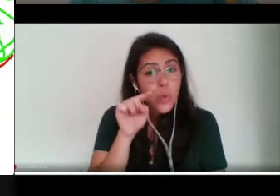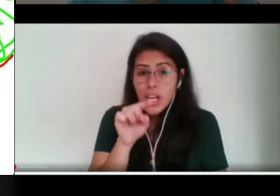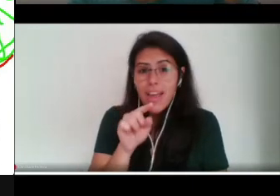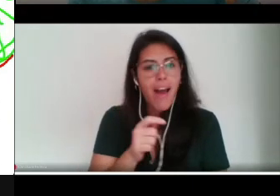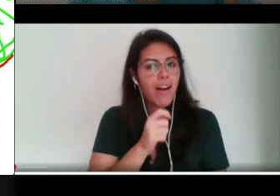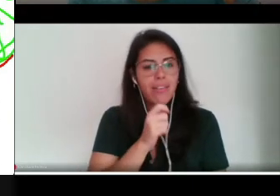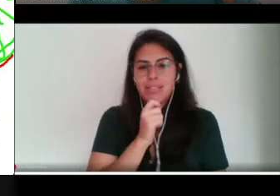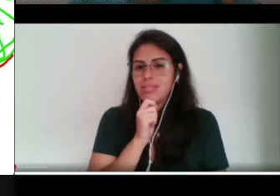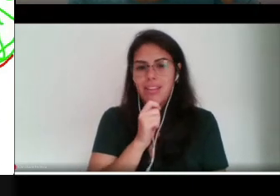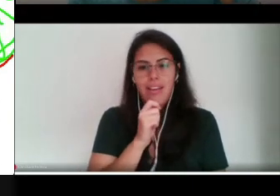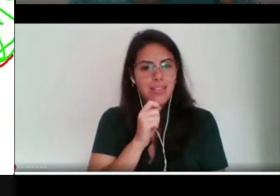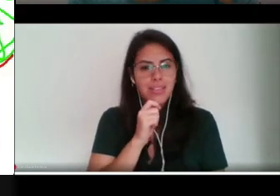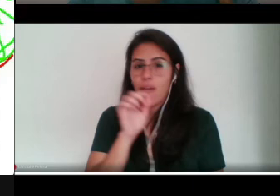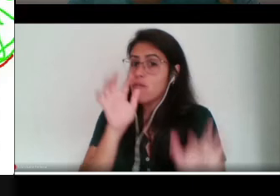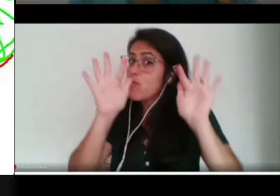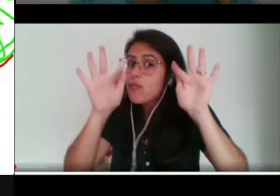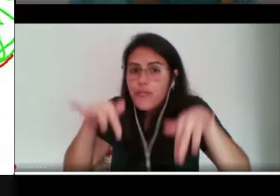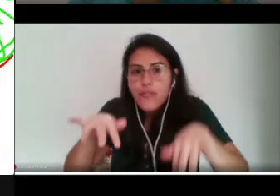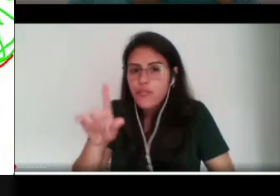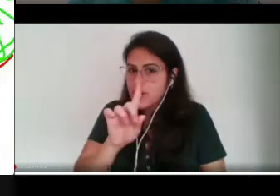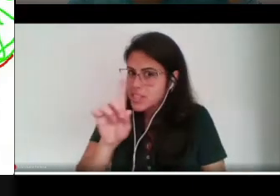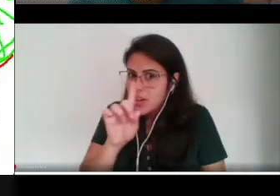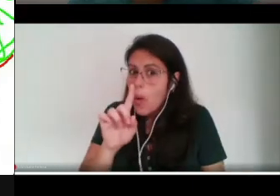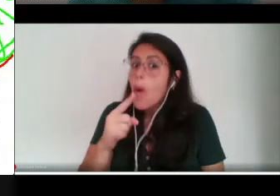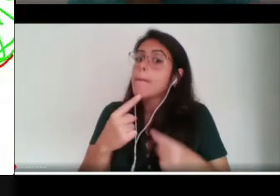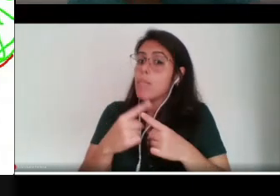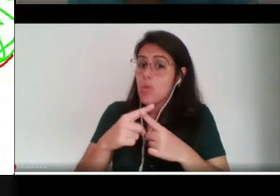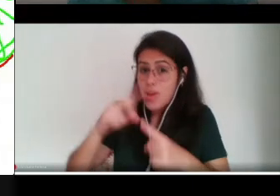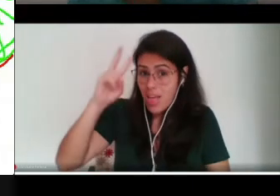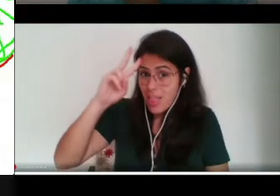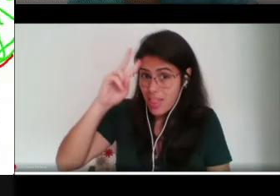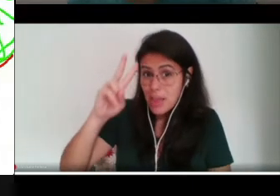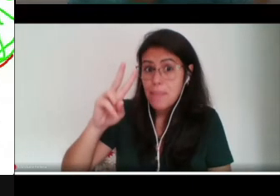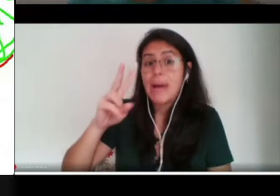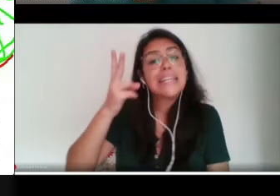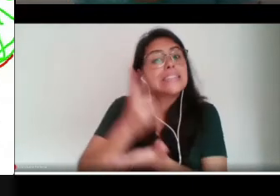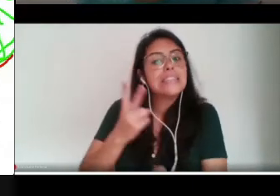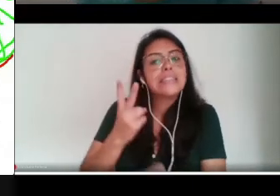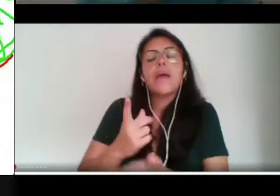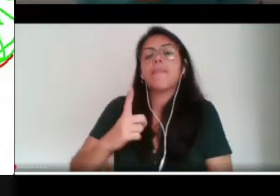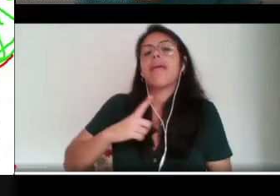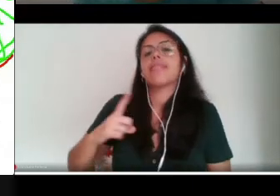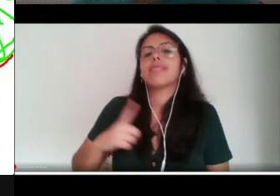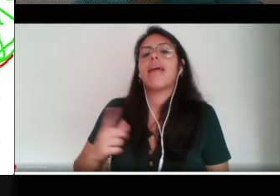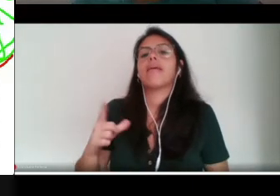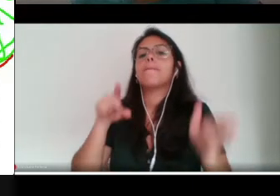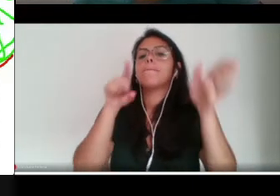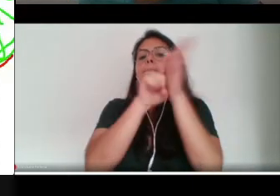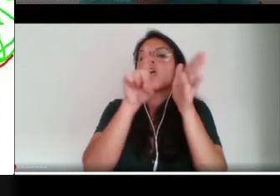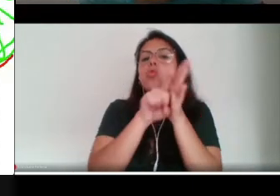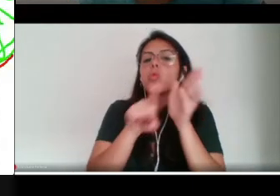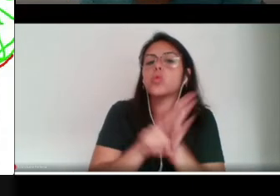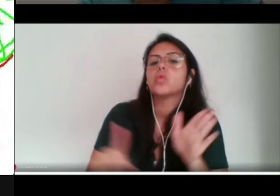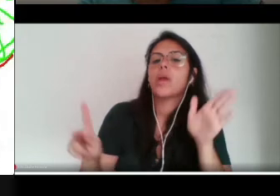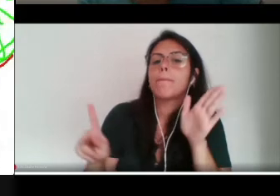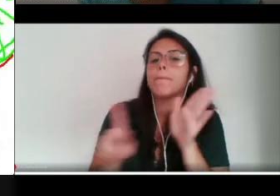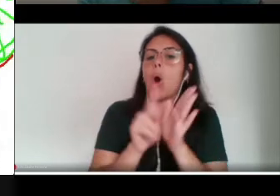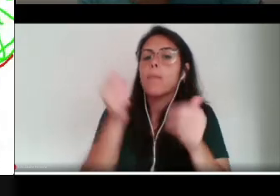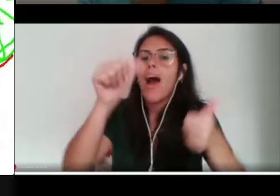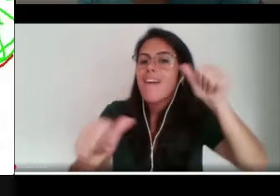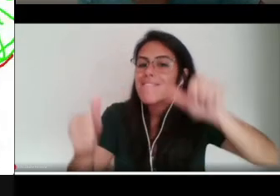exercícios de questionário de avaliação que está aberto. Esse eu fiz porque é de vetor e a gente erra